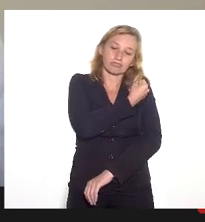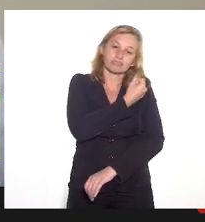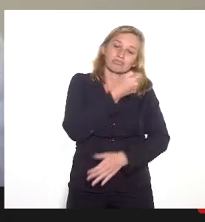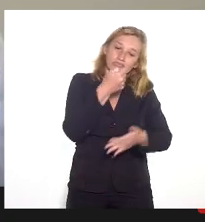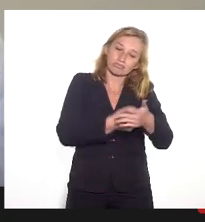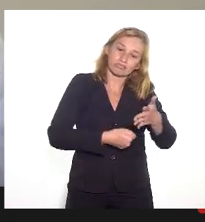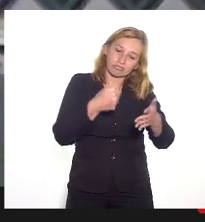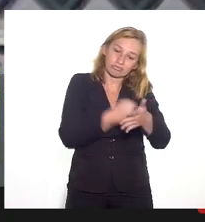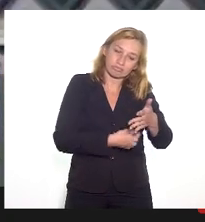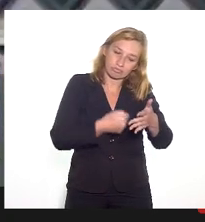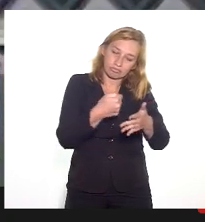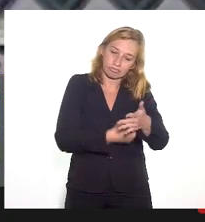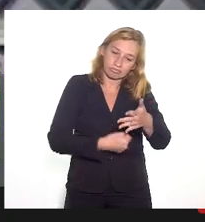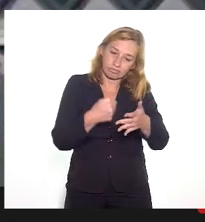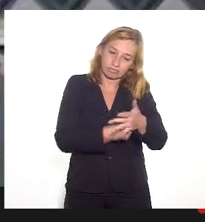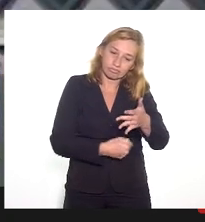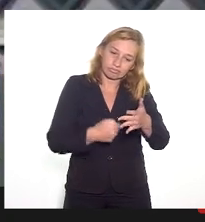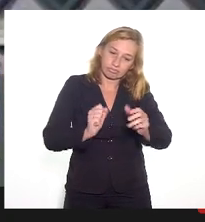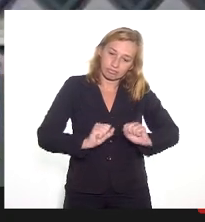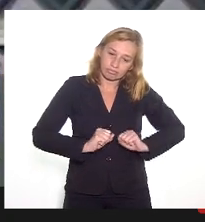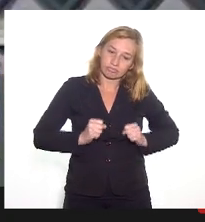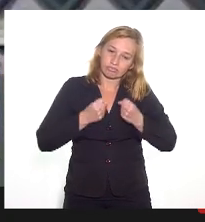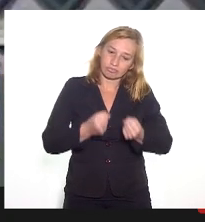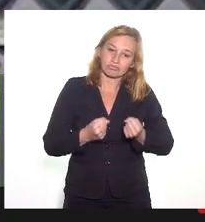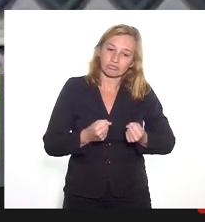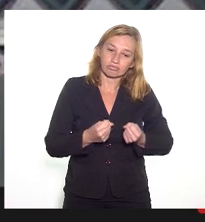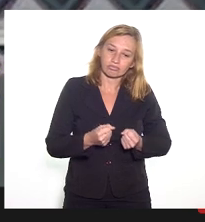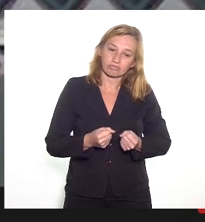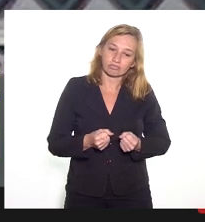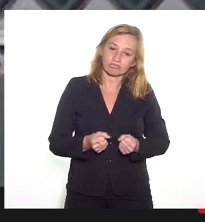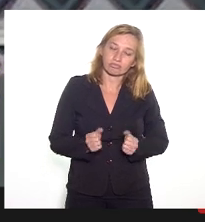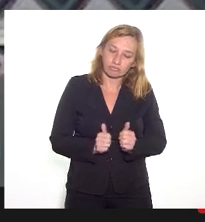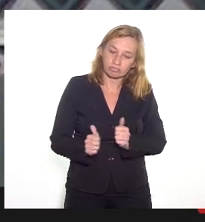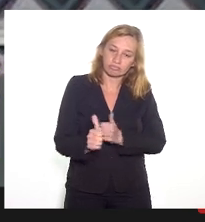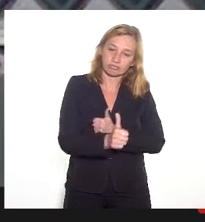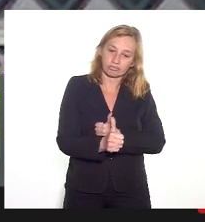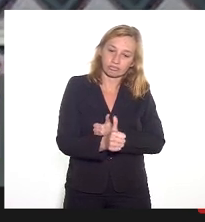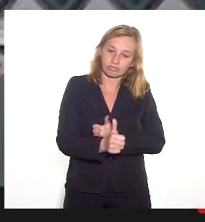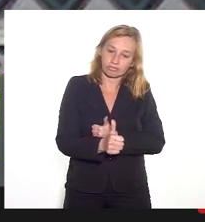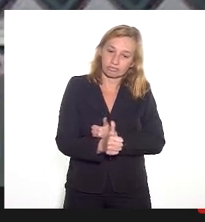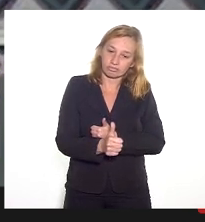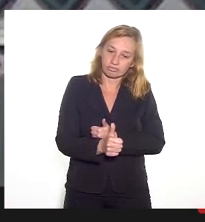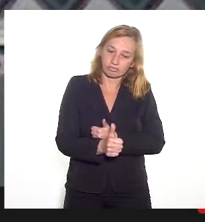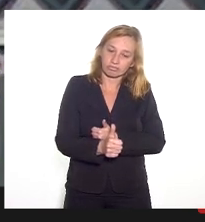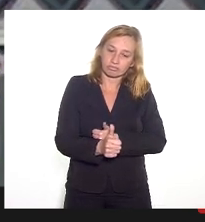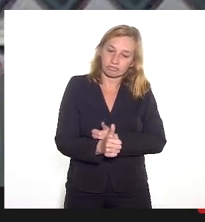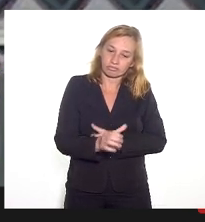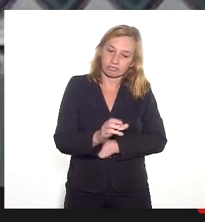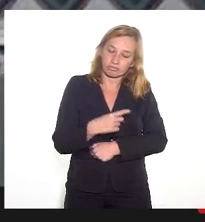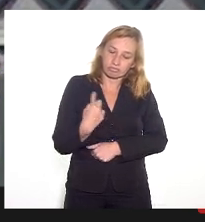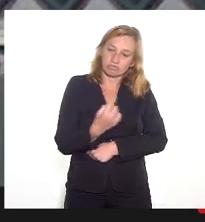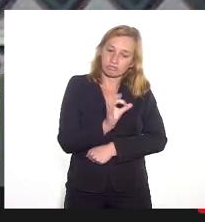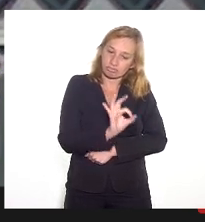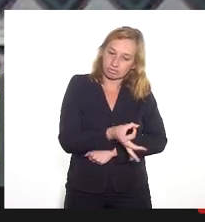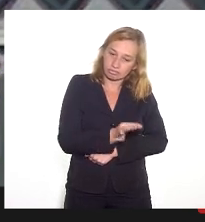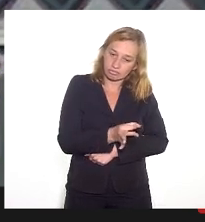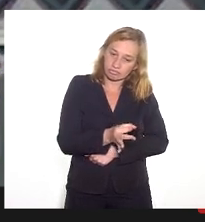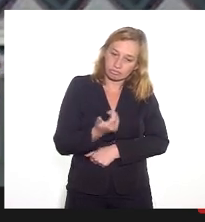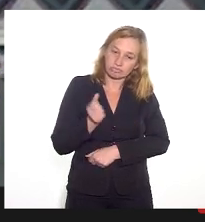luta acumulada e muita disposição para fazer o enfrentamento, para garantir que a gente, de fato,